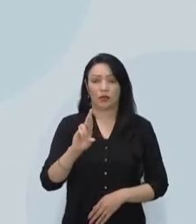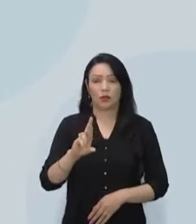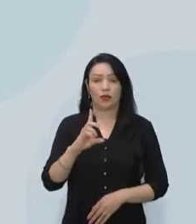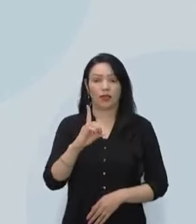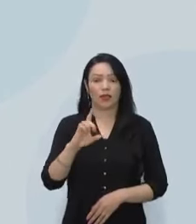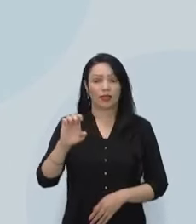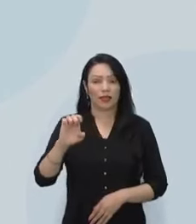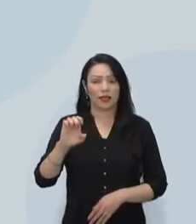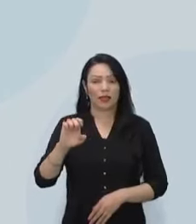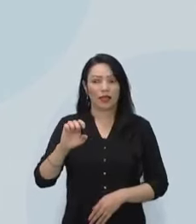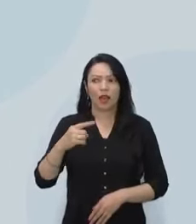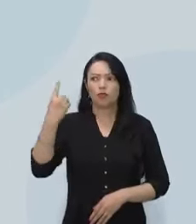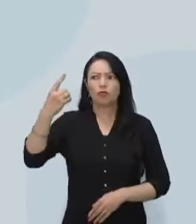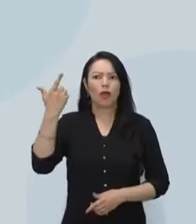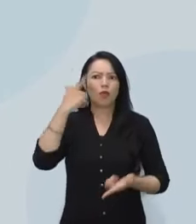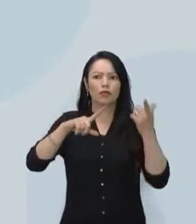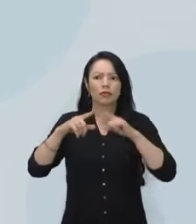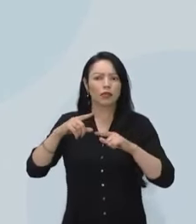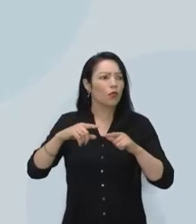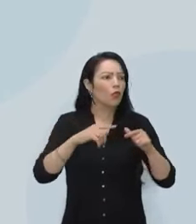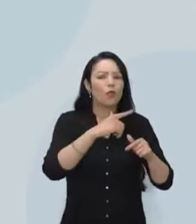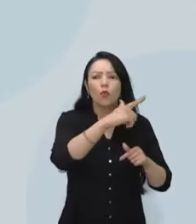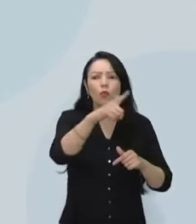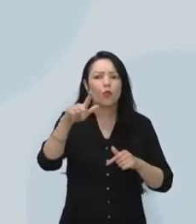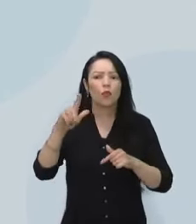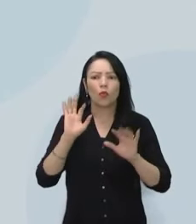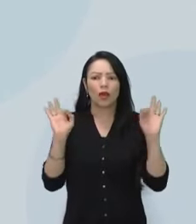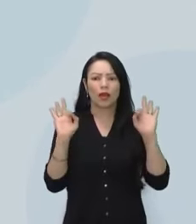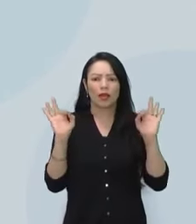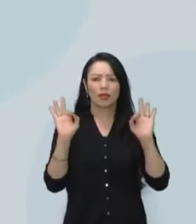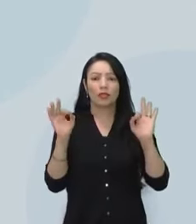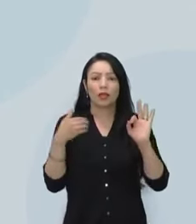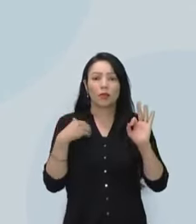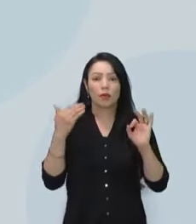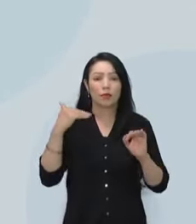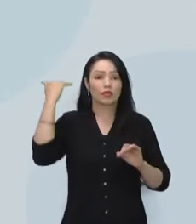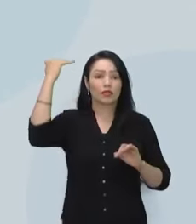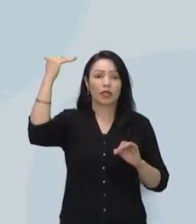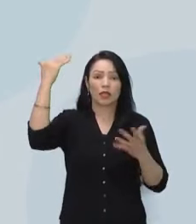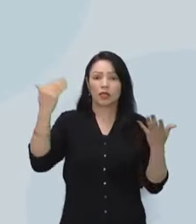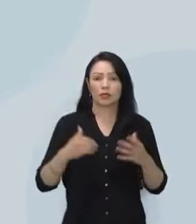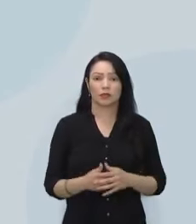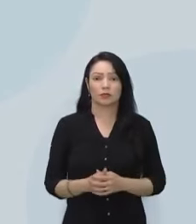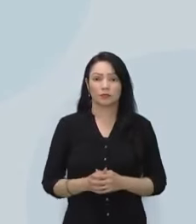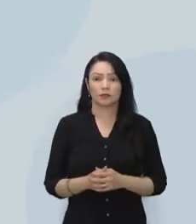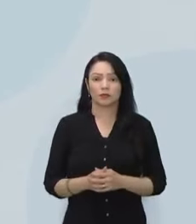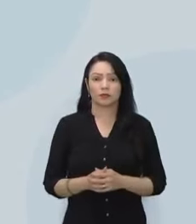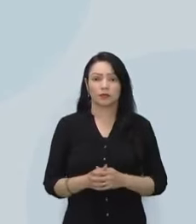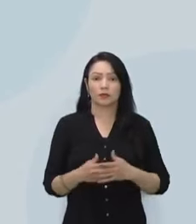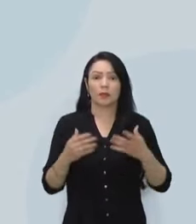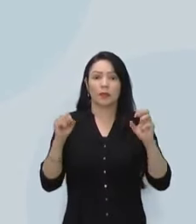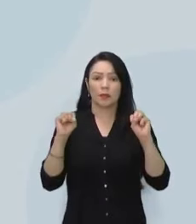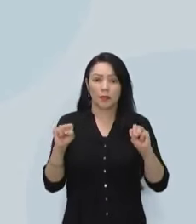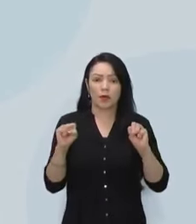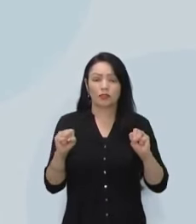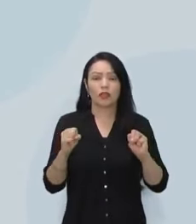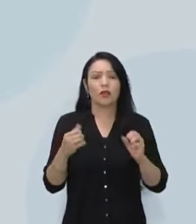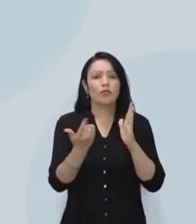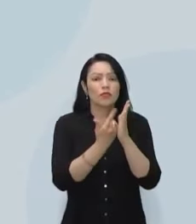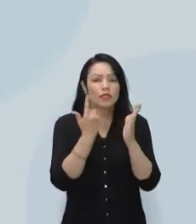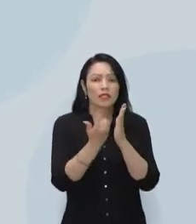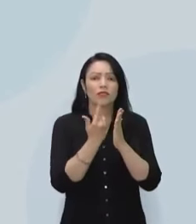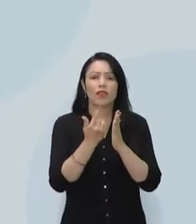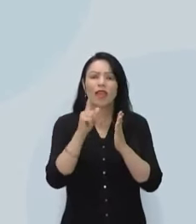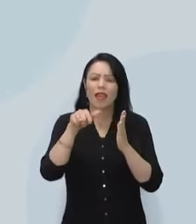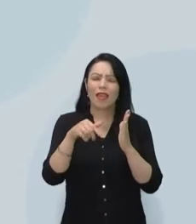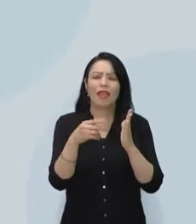números que uma pessoa pode guardar na cabeça, o quão alto pode ser um ser humano. Porém, o livro é um registro antigo. Ele